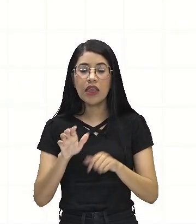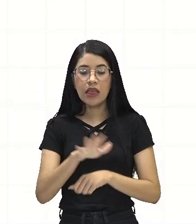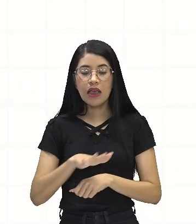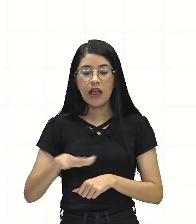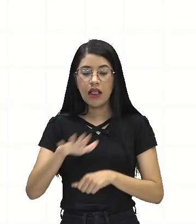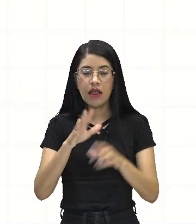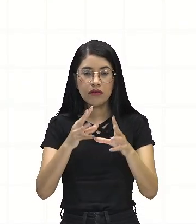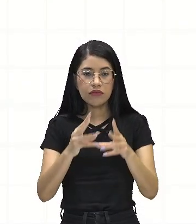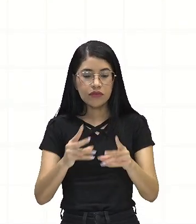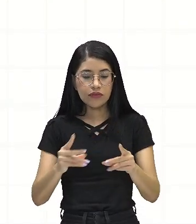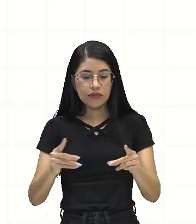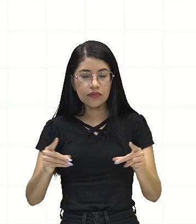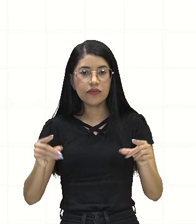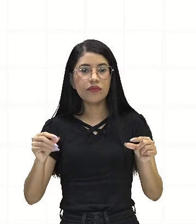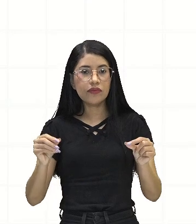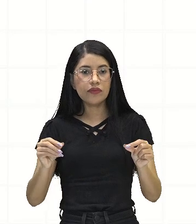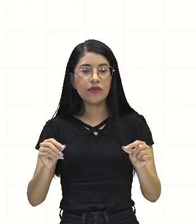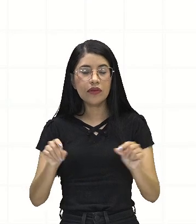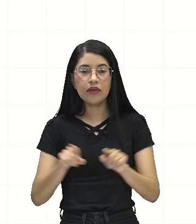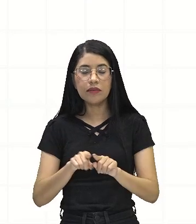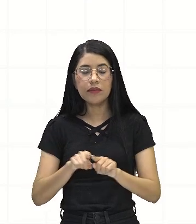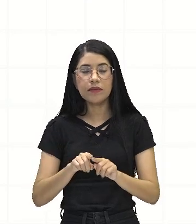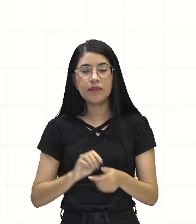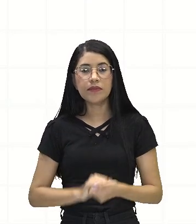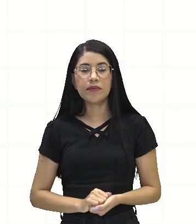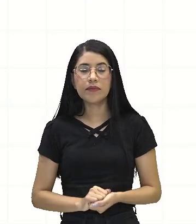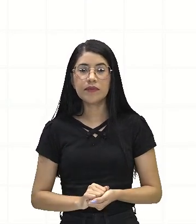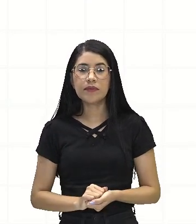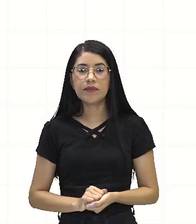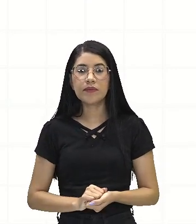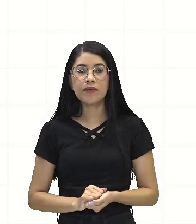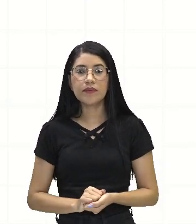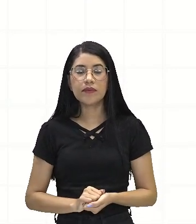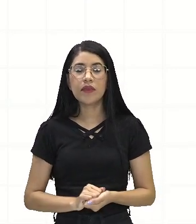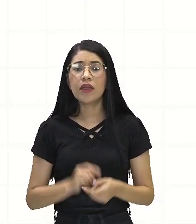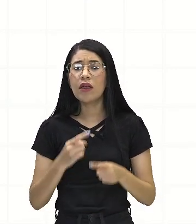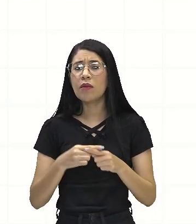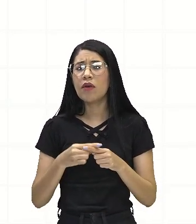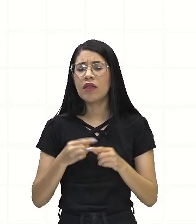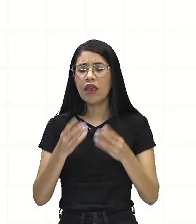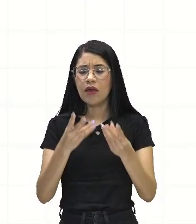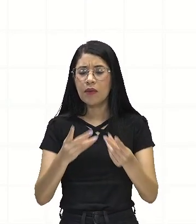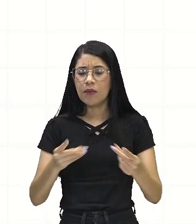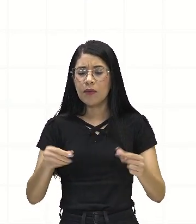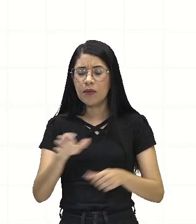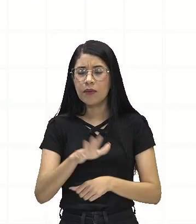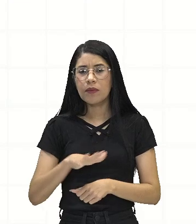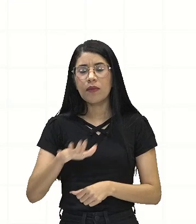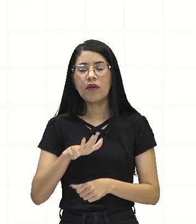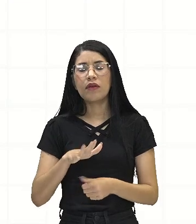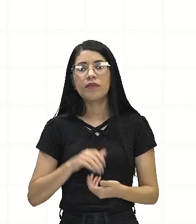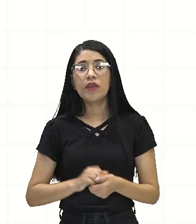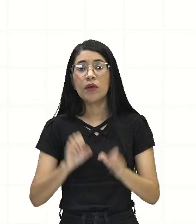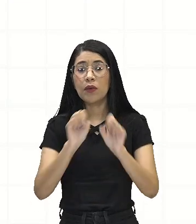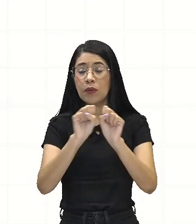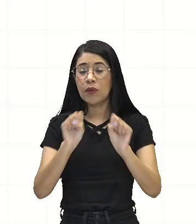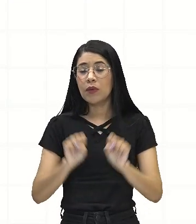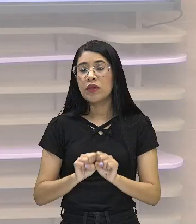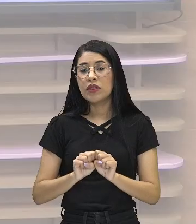aqui dessa riqueza voltada para a elite agrária, a imigração e formação também da sociedade brasileira, né, com